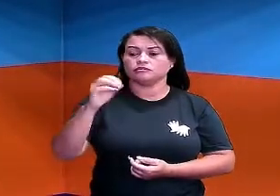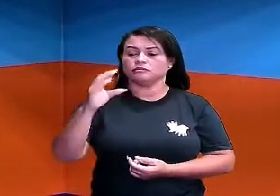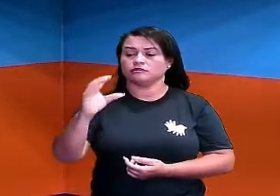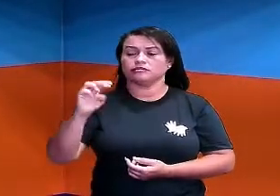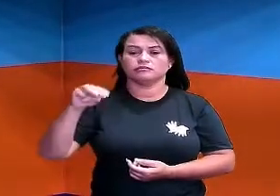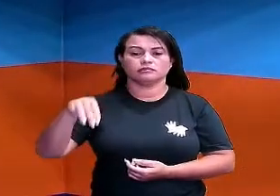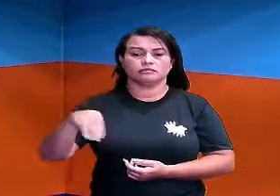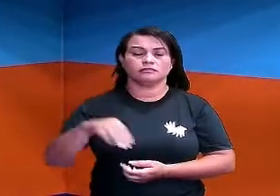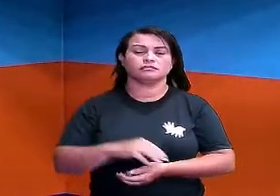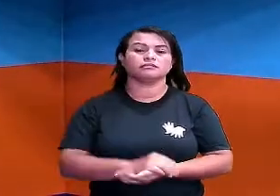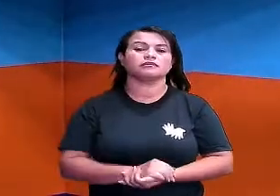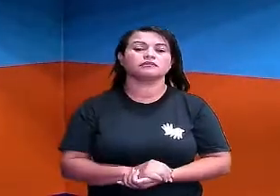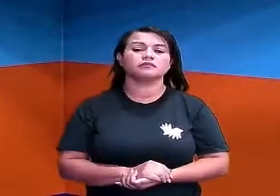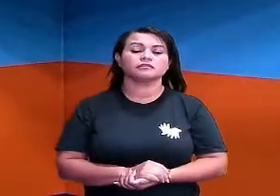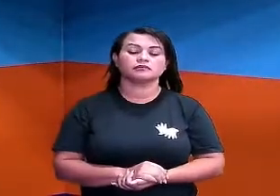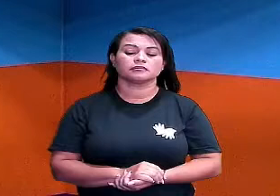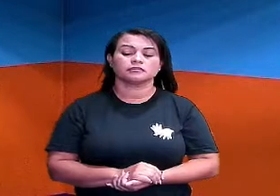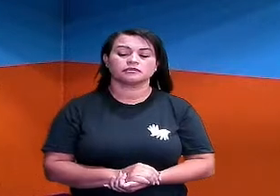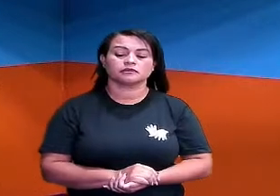centímetros.